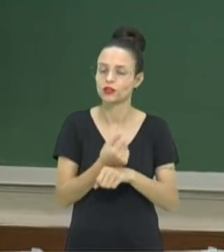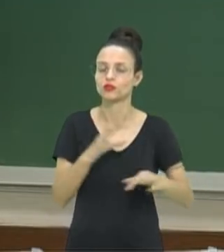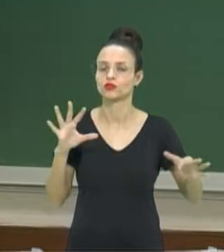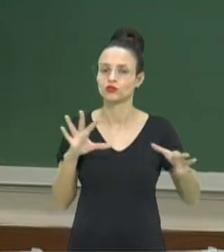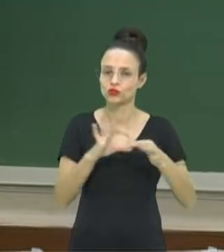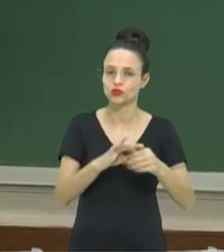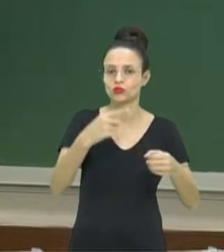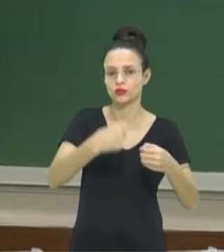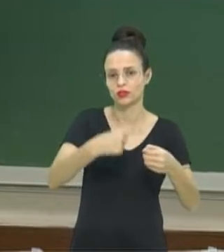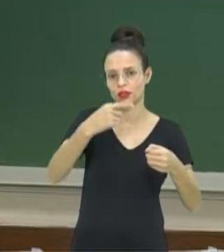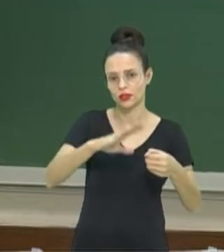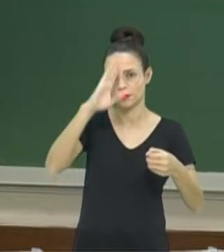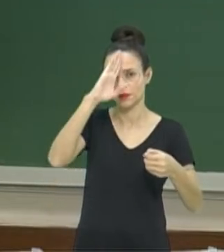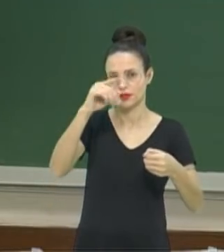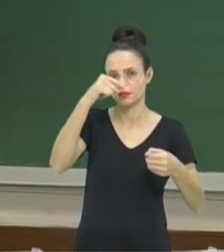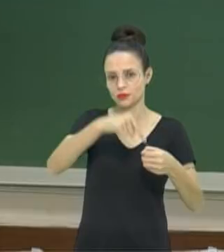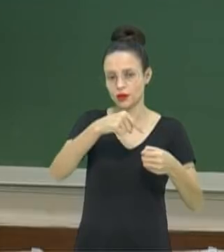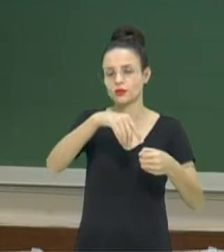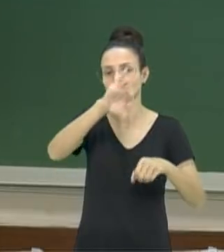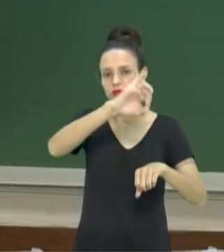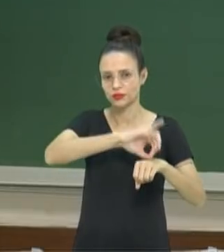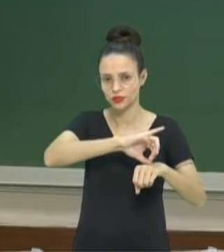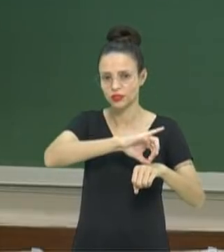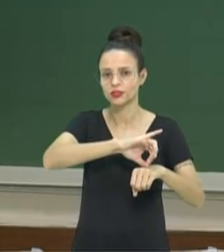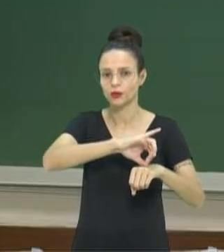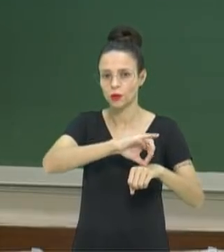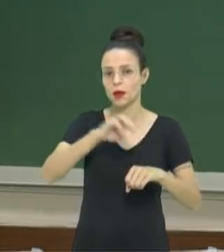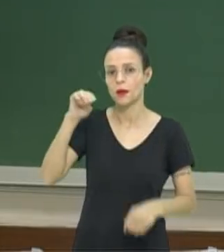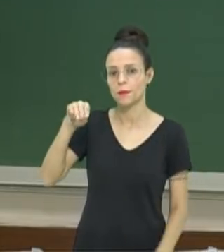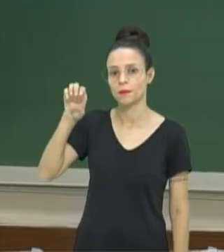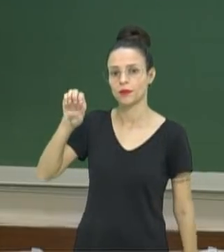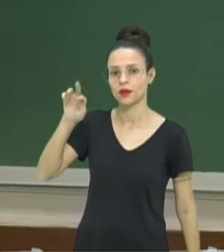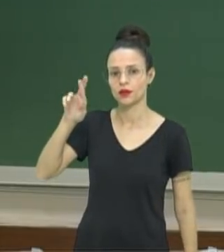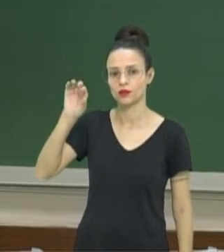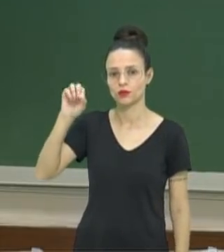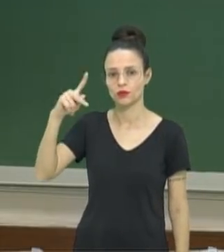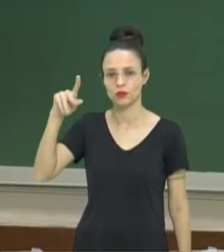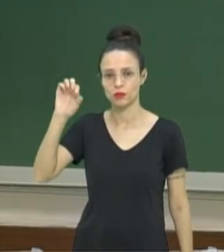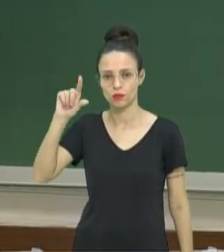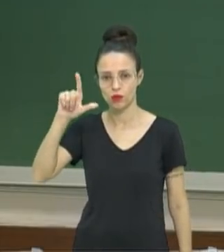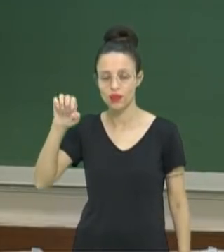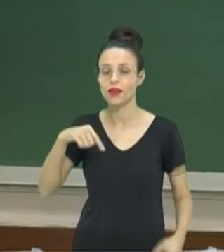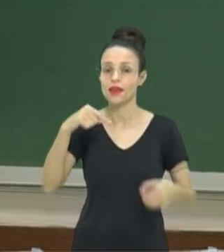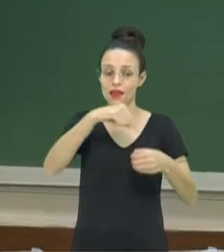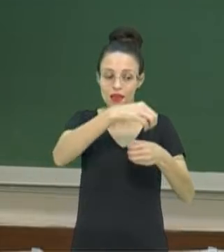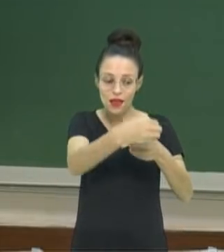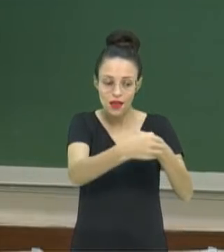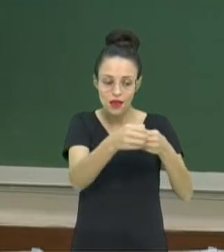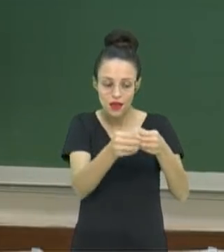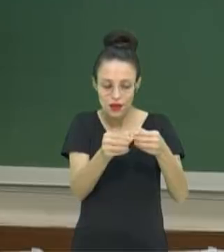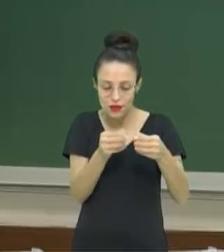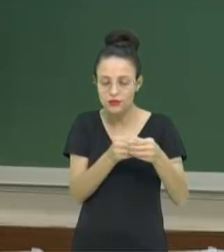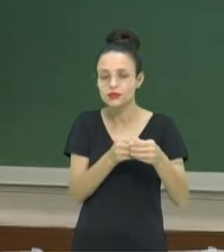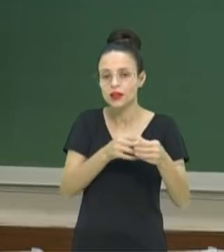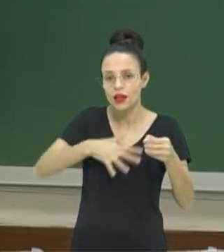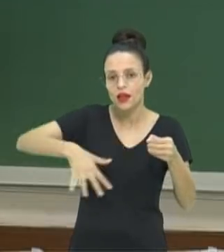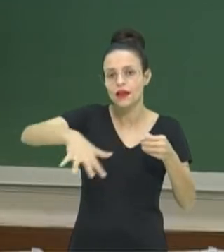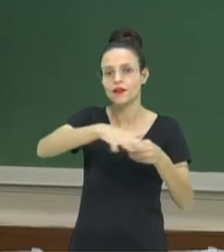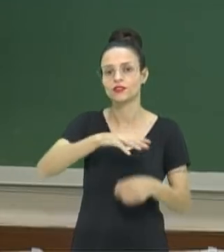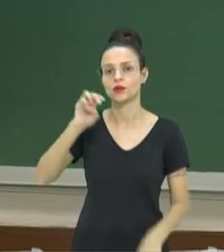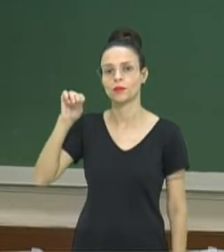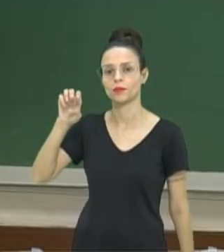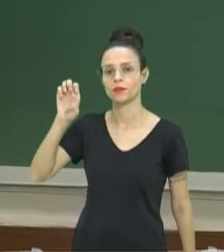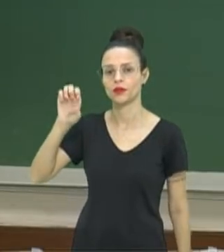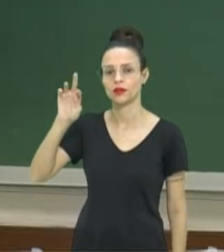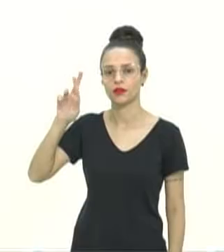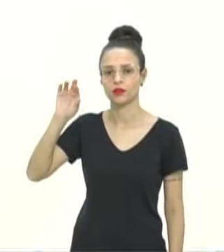essa cidade principal, com essa cidade central chamada de metrópole. E aí a gente chama essas áreas de regiões metropolitanas. Assim,